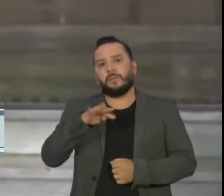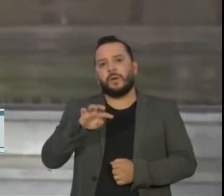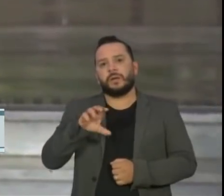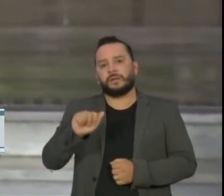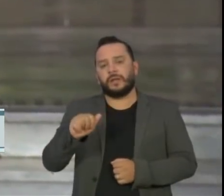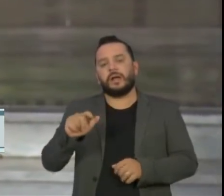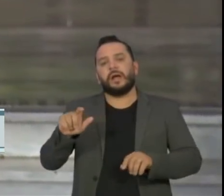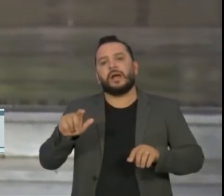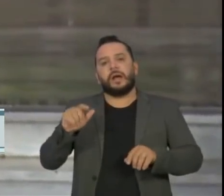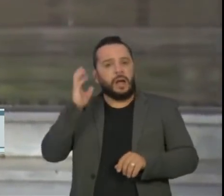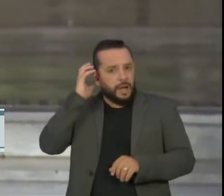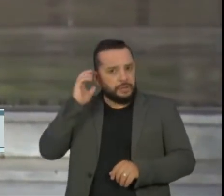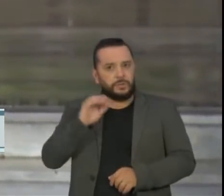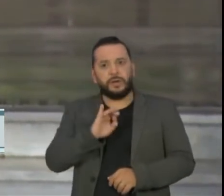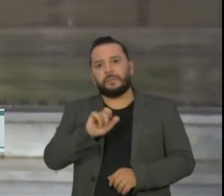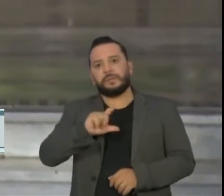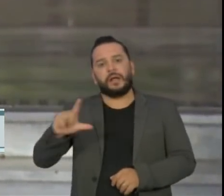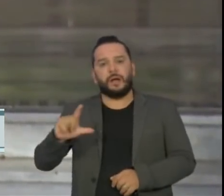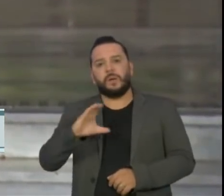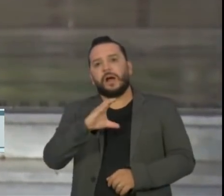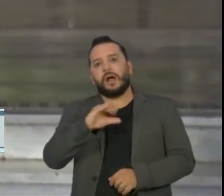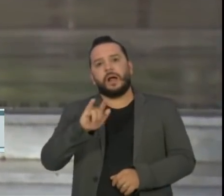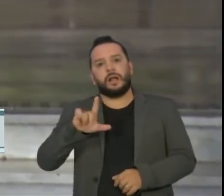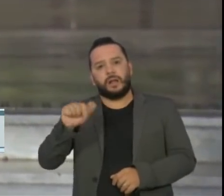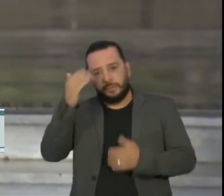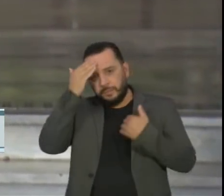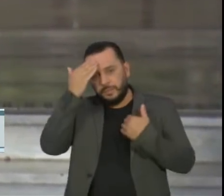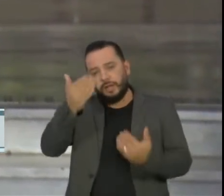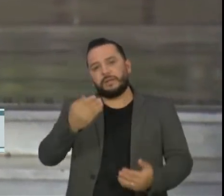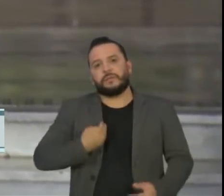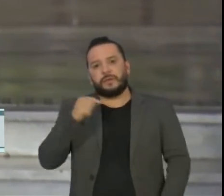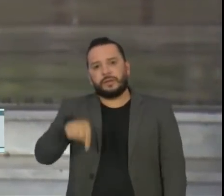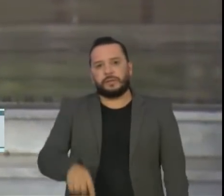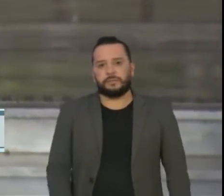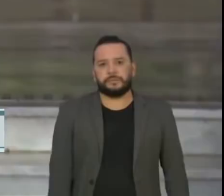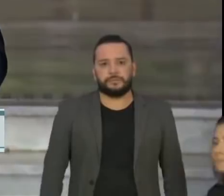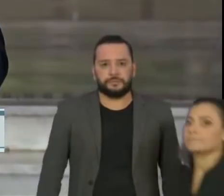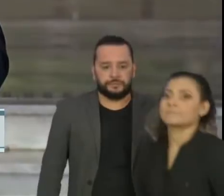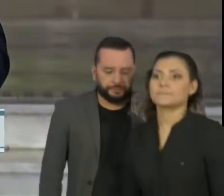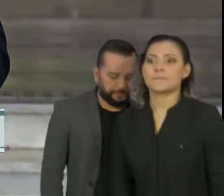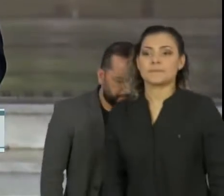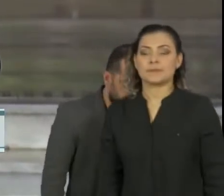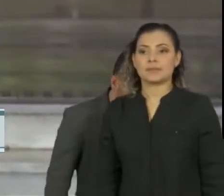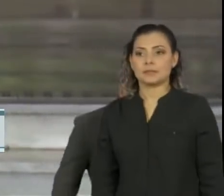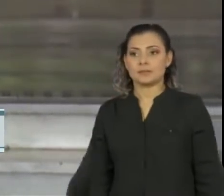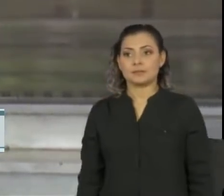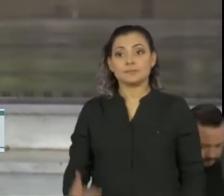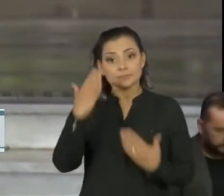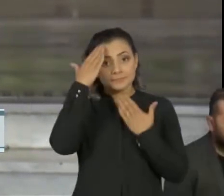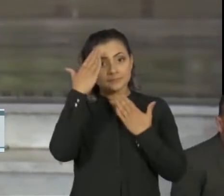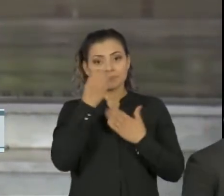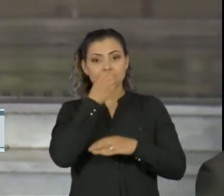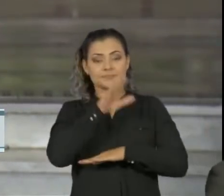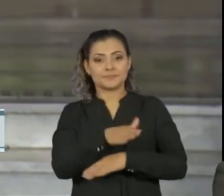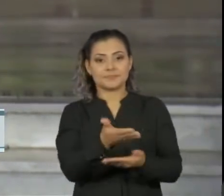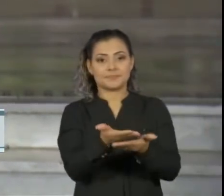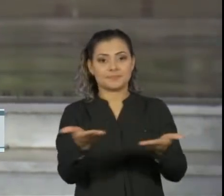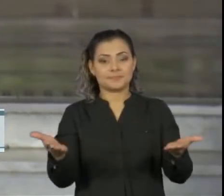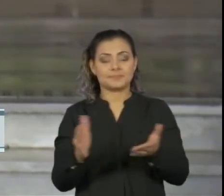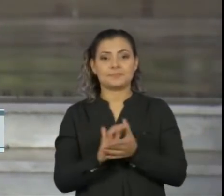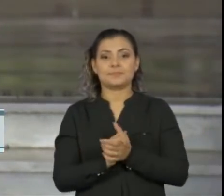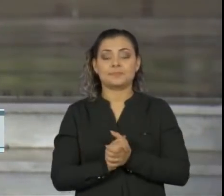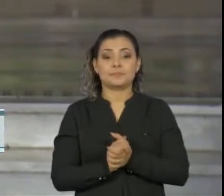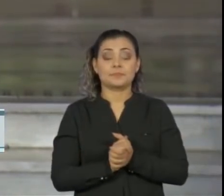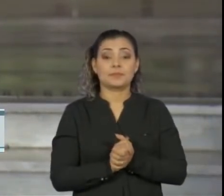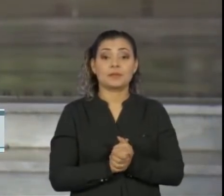Capital. Carla, boa tarde, obrigado por estar aqui conosco. Sua pergunta, por favor. Obrigada, boa tarde a todos. Cerca